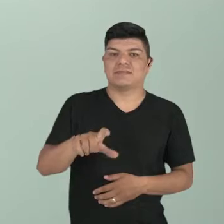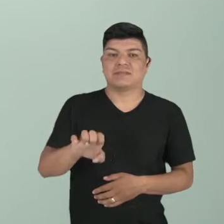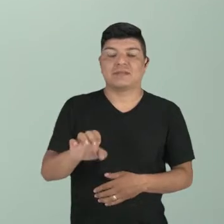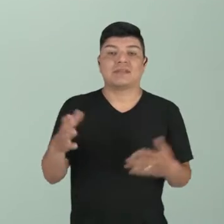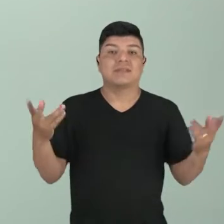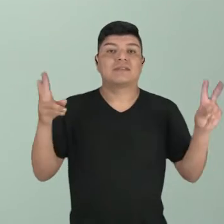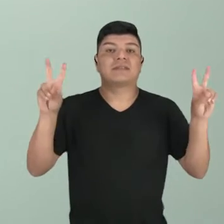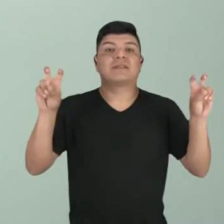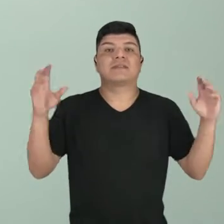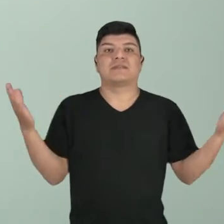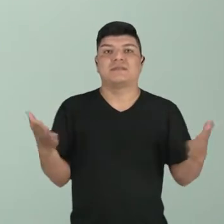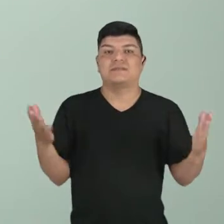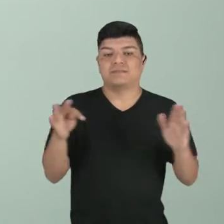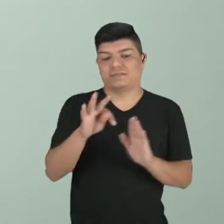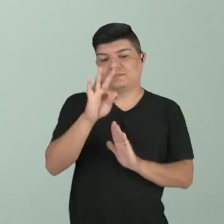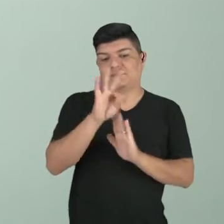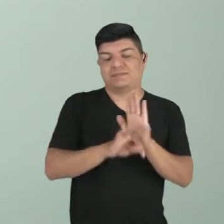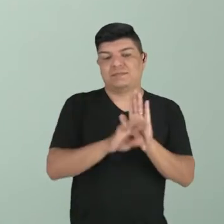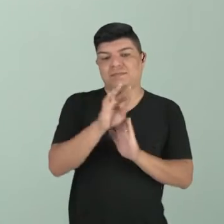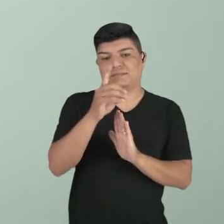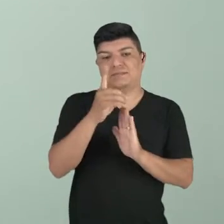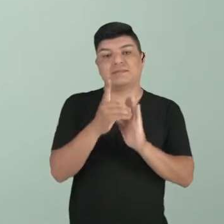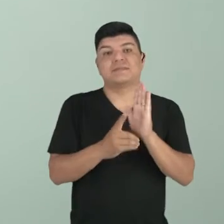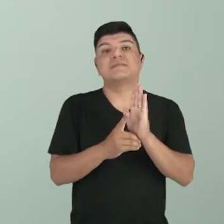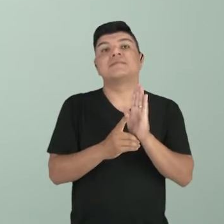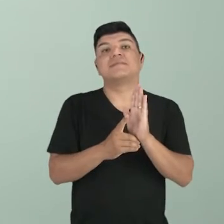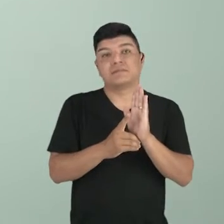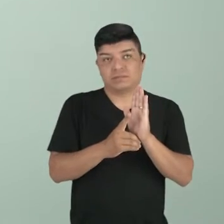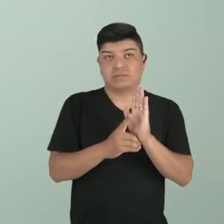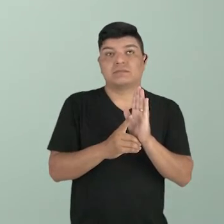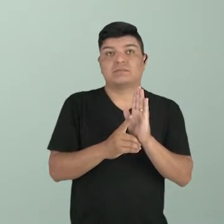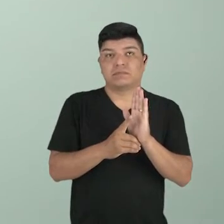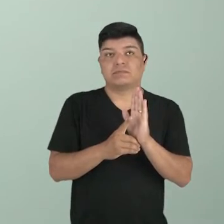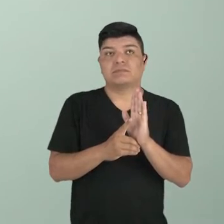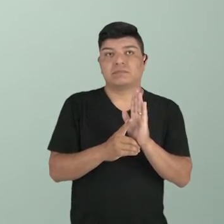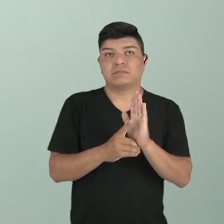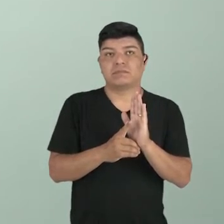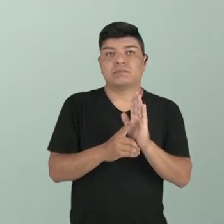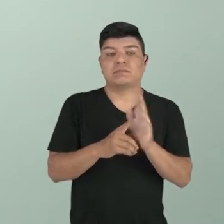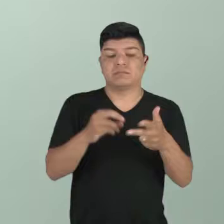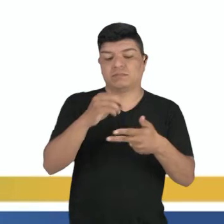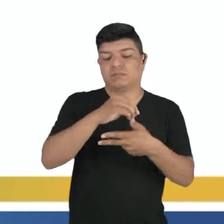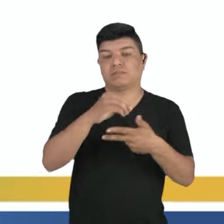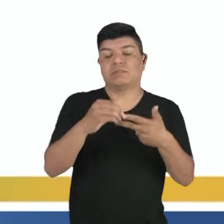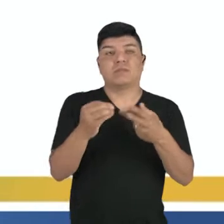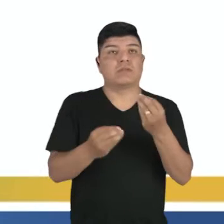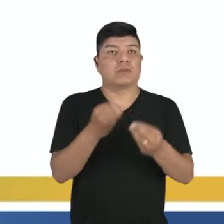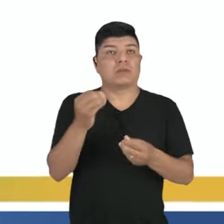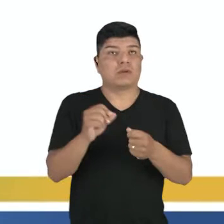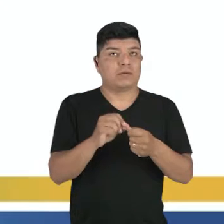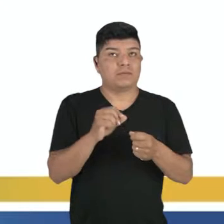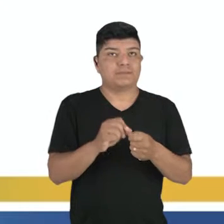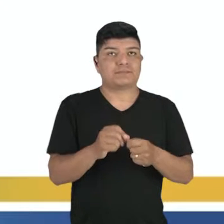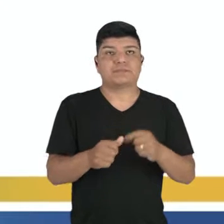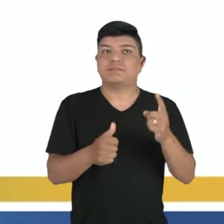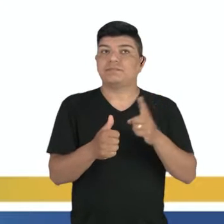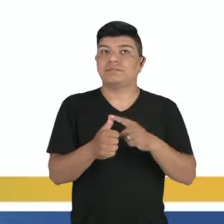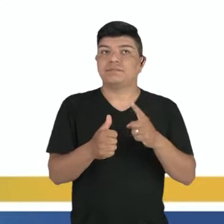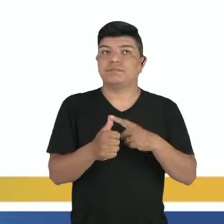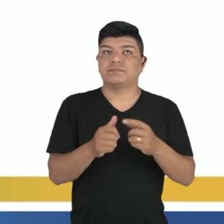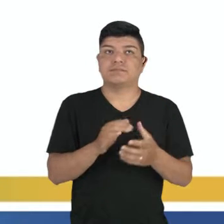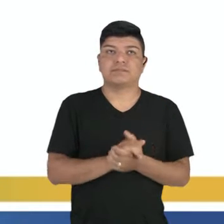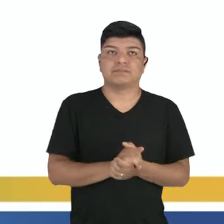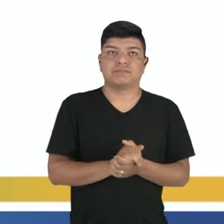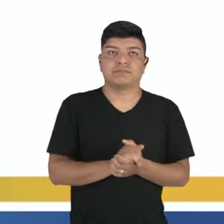de hoje é o texto dissertativo no Enem. O que é e como se faz? Vamos lá? Primeiro,